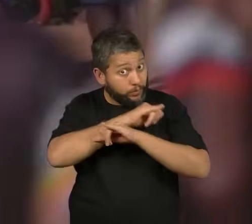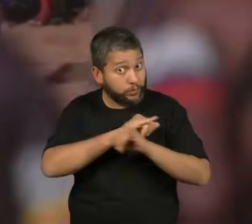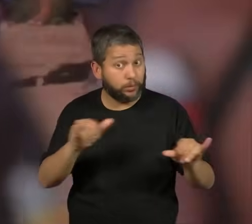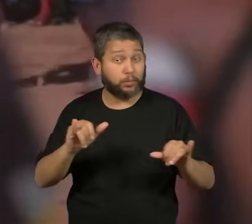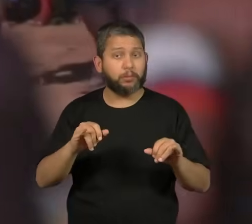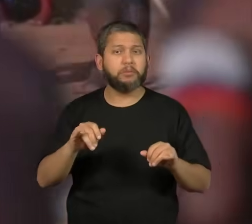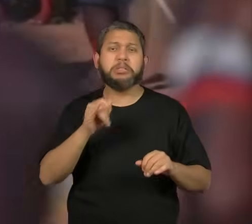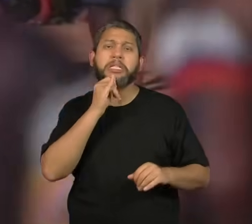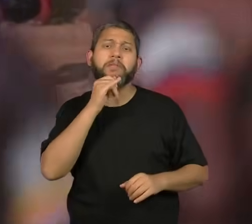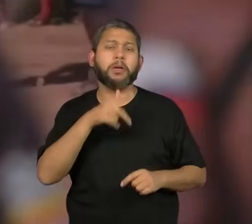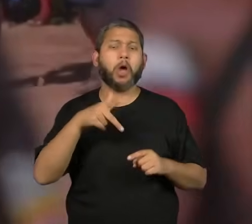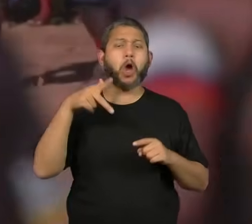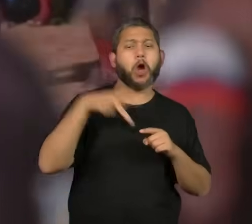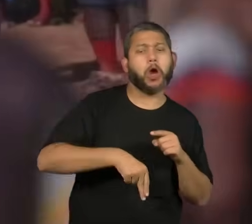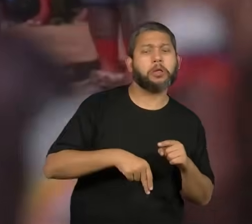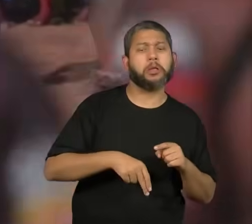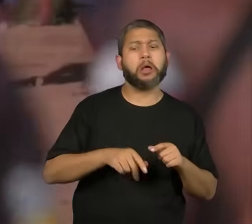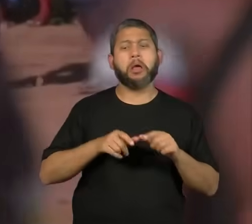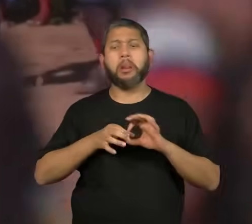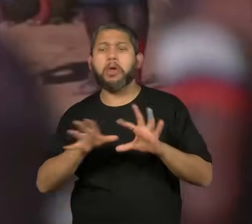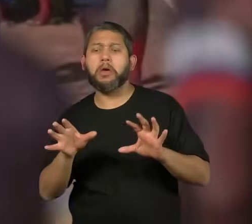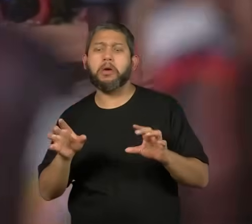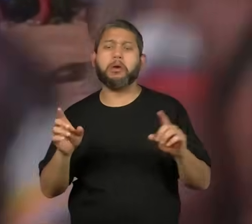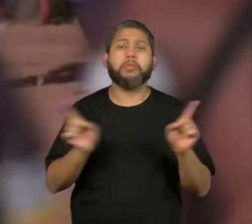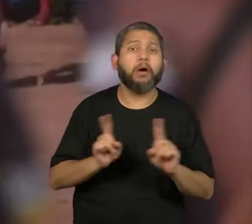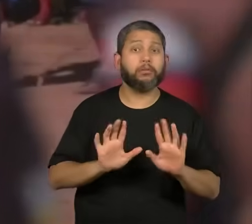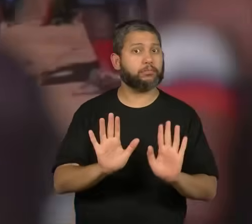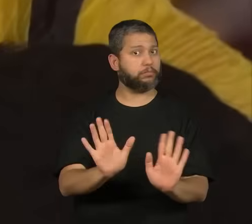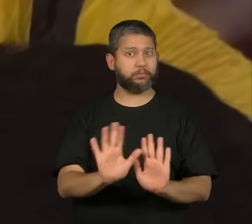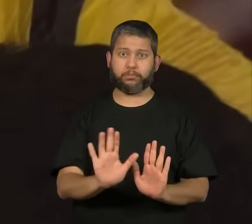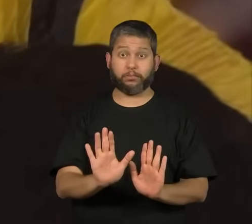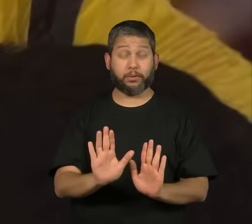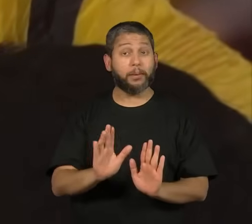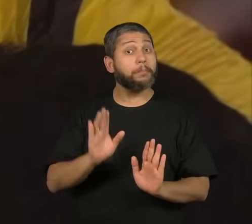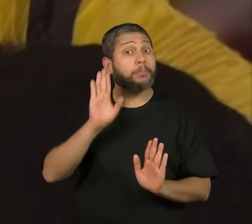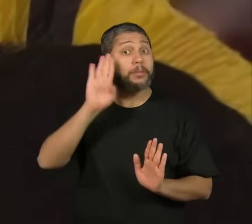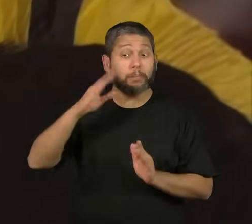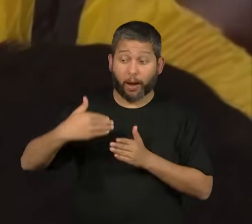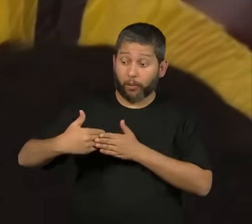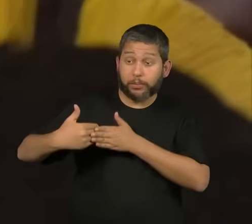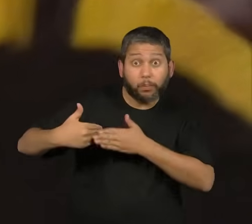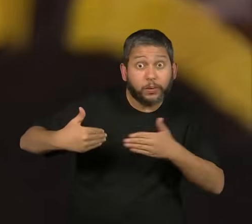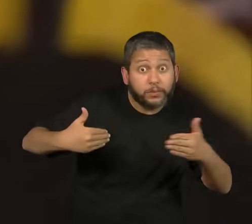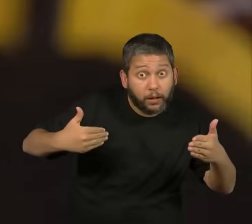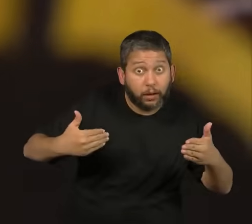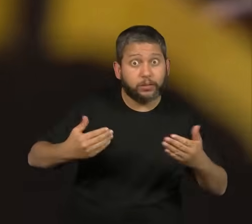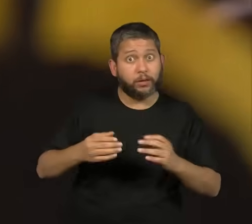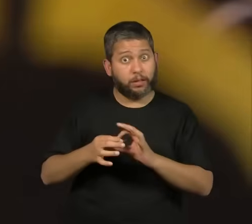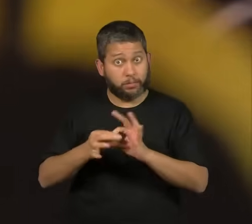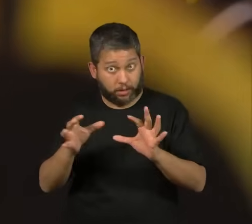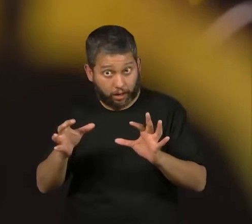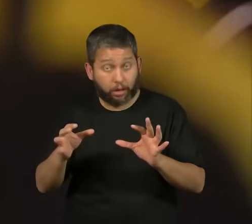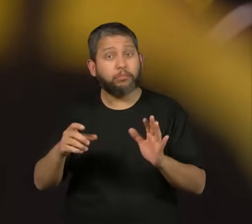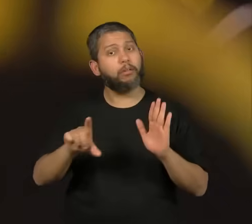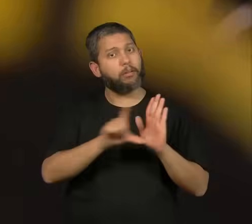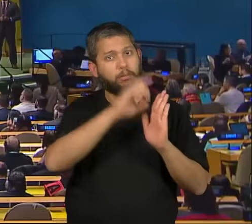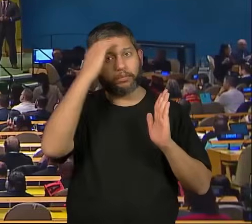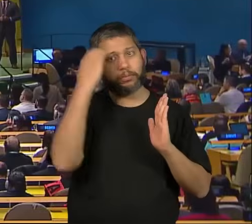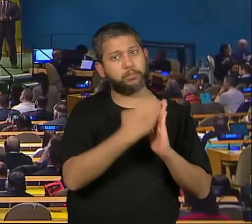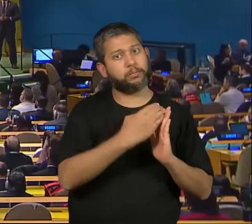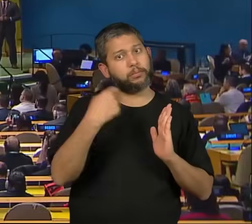de indeferir a licença de operação, mas conduzir o processo de licenciamento de acordo com a lei.